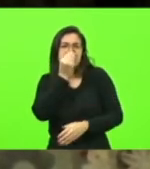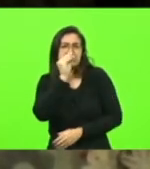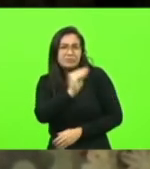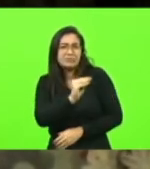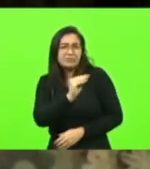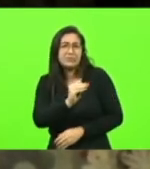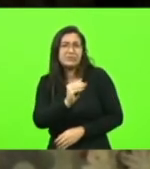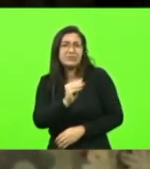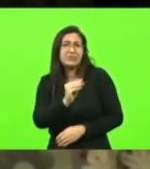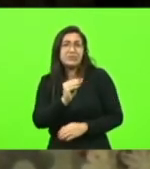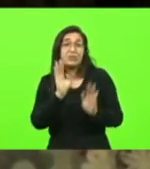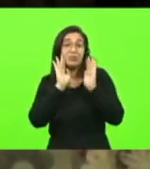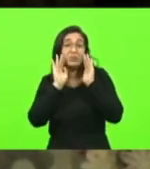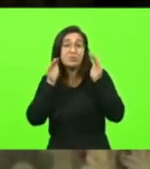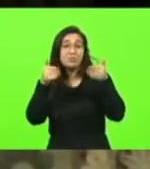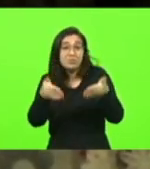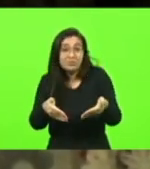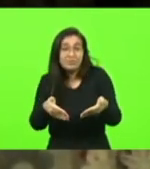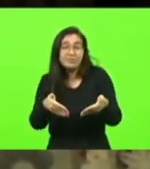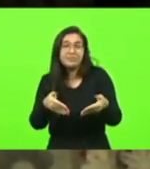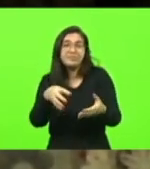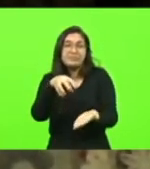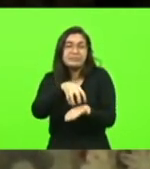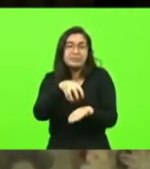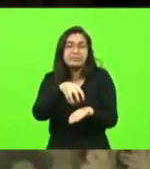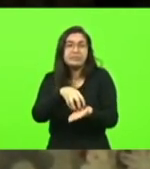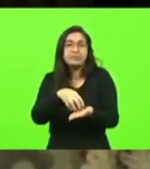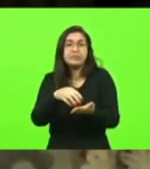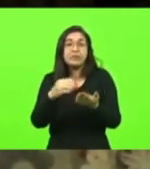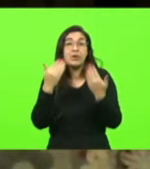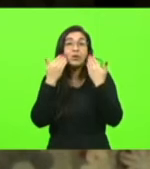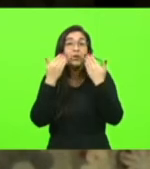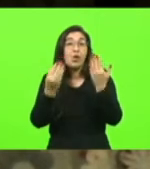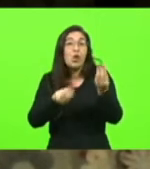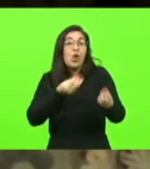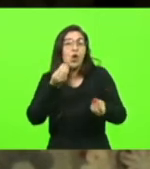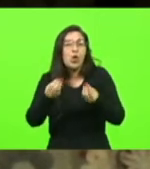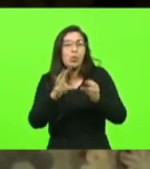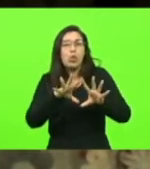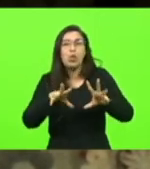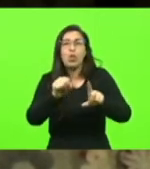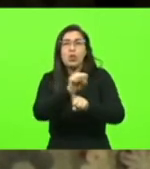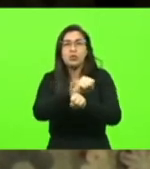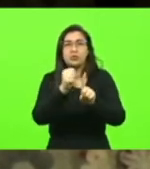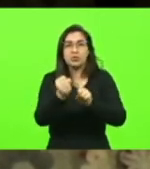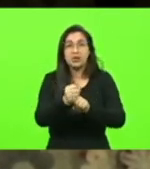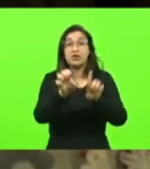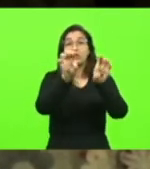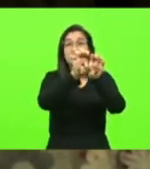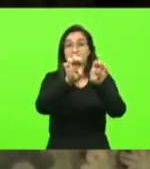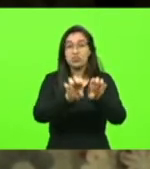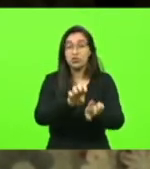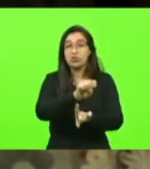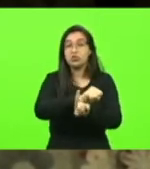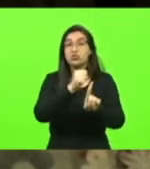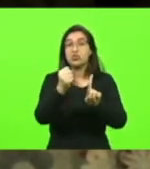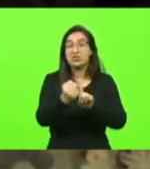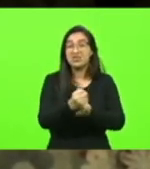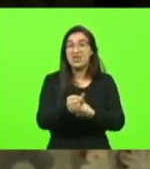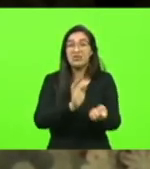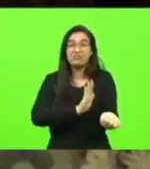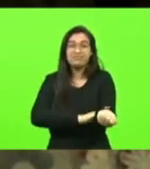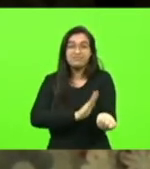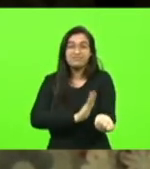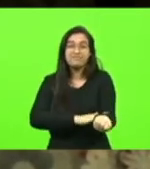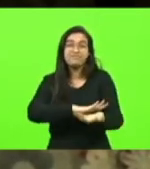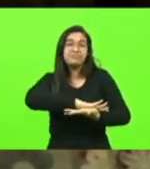eurocentrismo. Isso reflete em toda a nossa sociedade. Temos uma estrutura social totalmente viciada pelo preconceito,